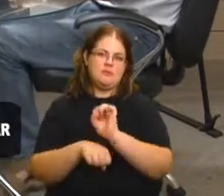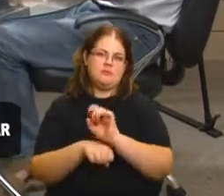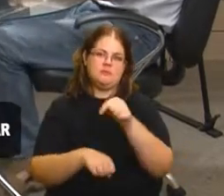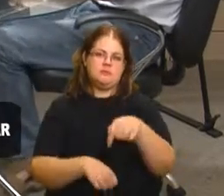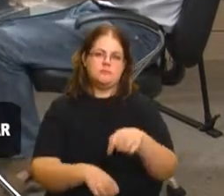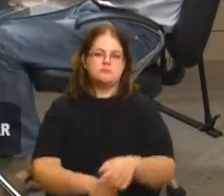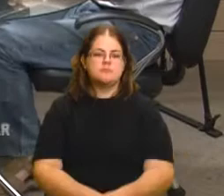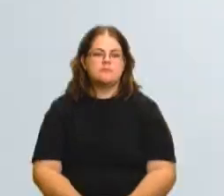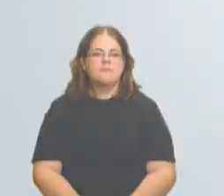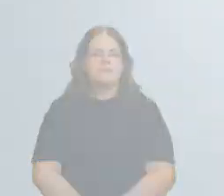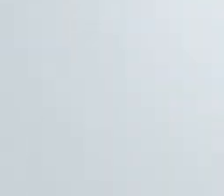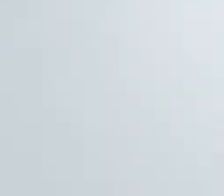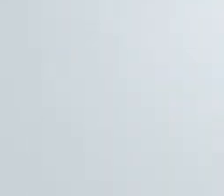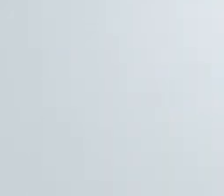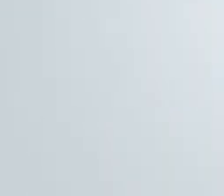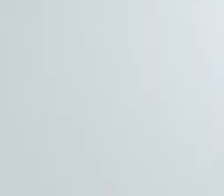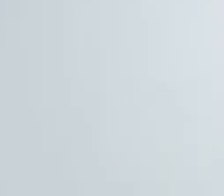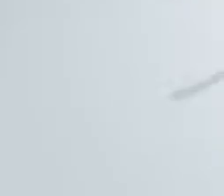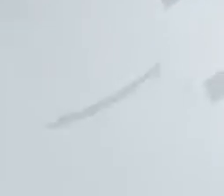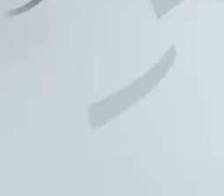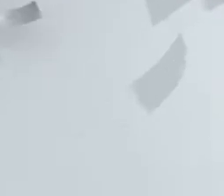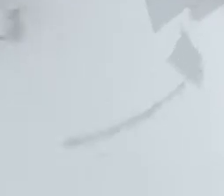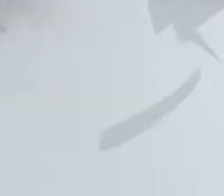Debate aqui na TV Câmara.